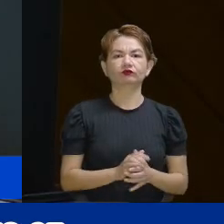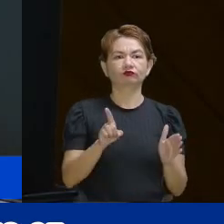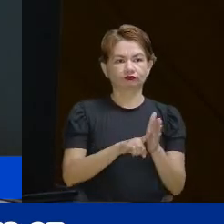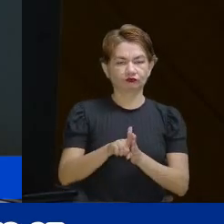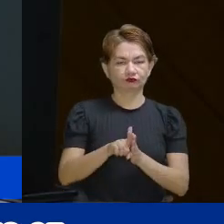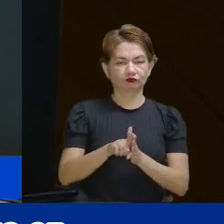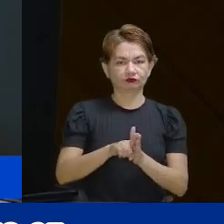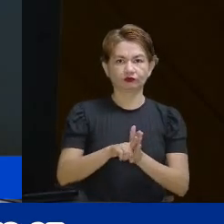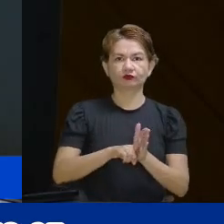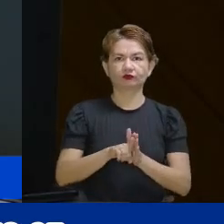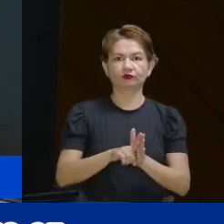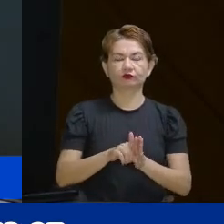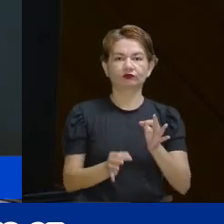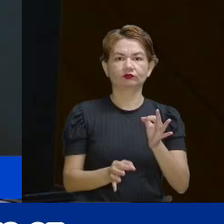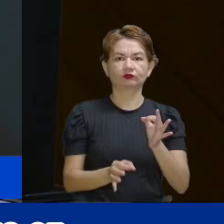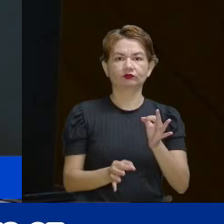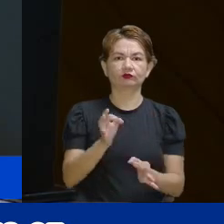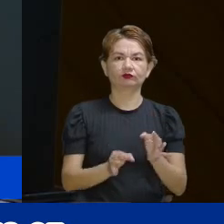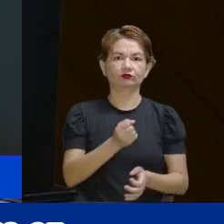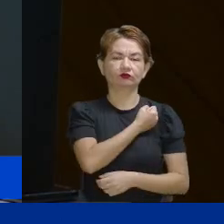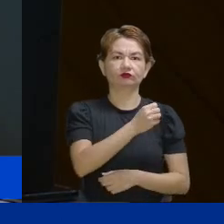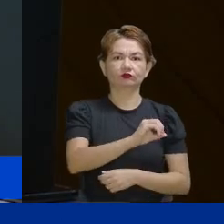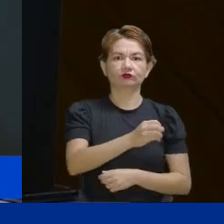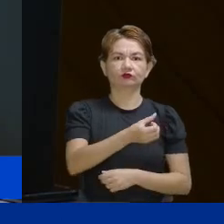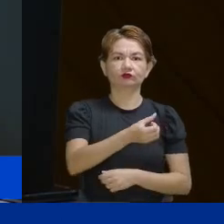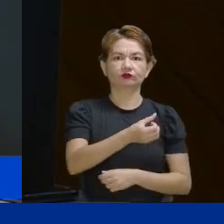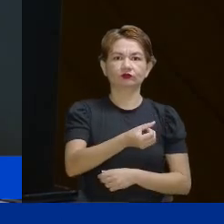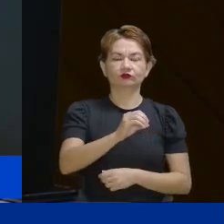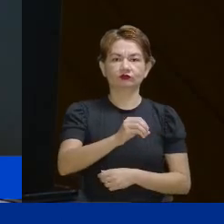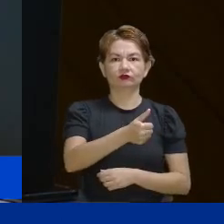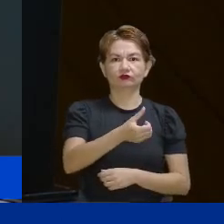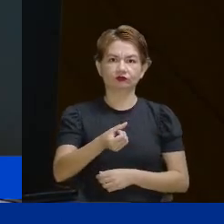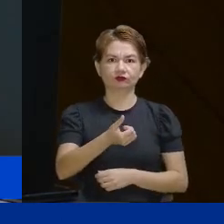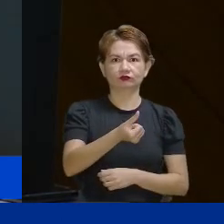de investigação judicial eleitoral número